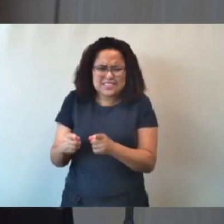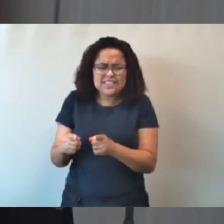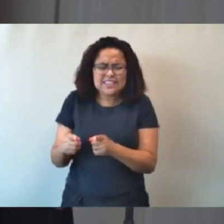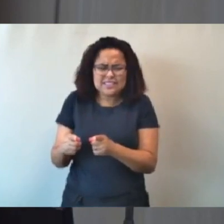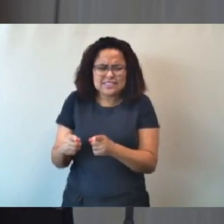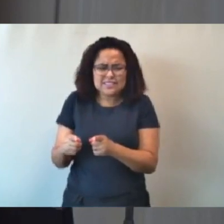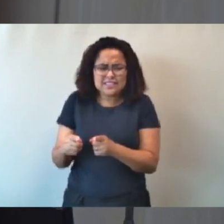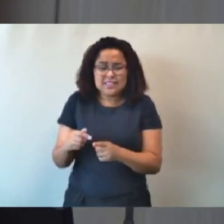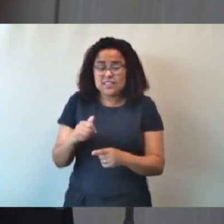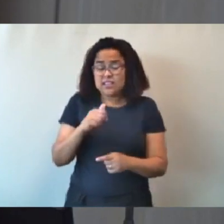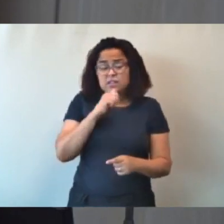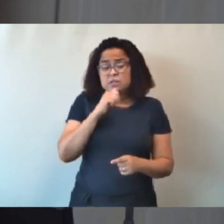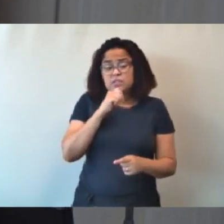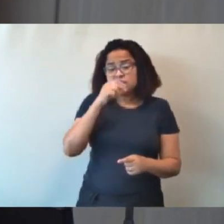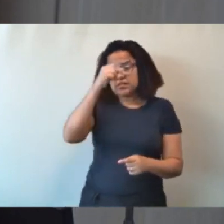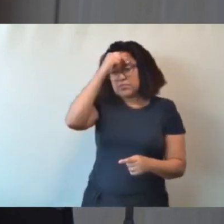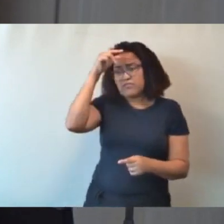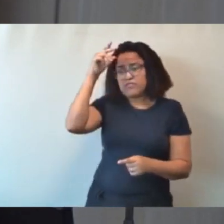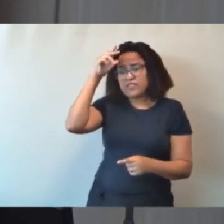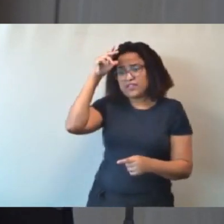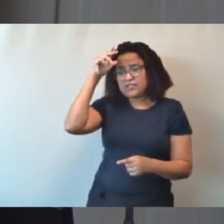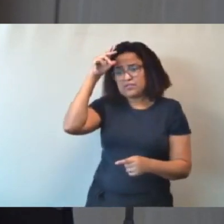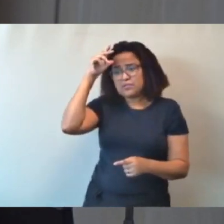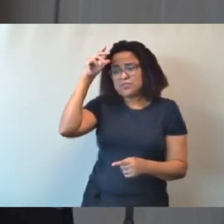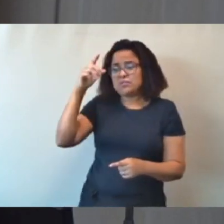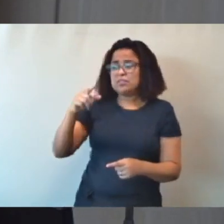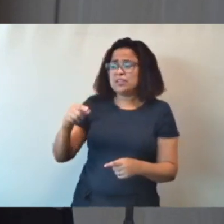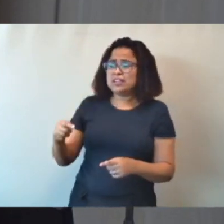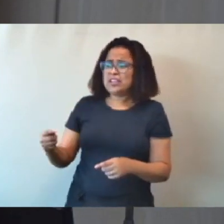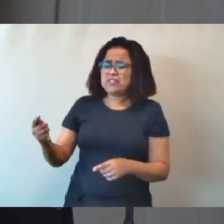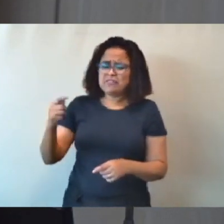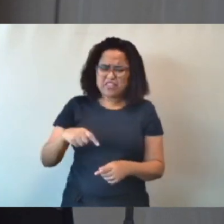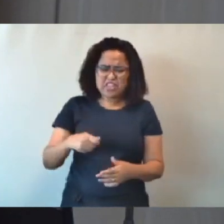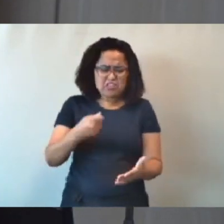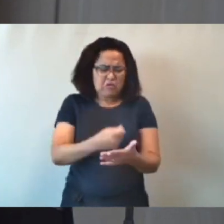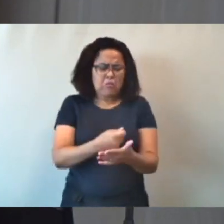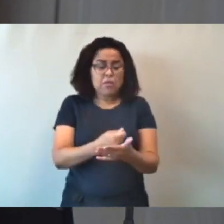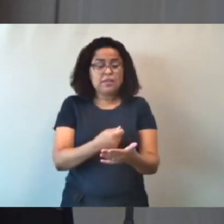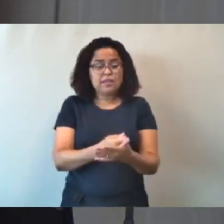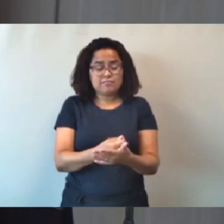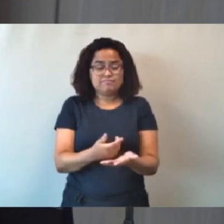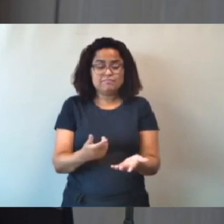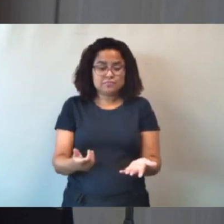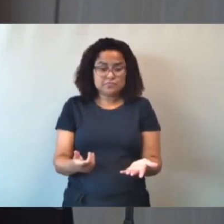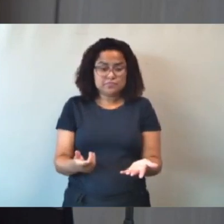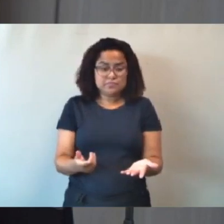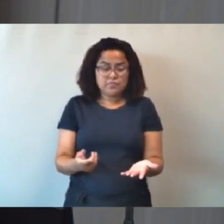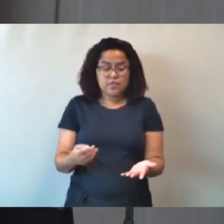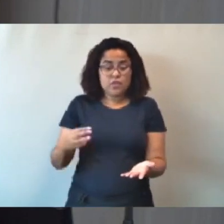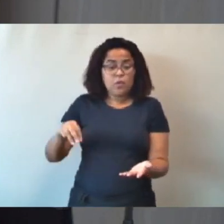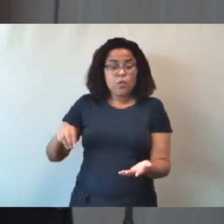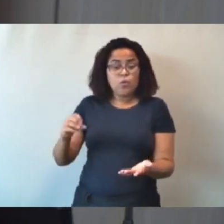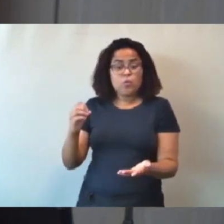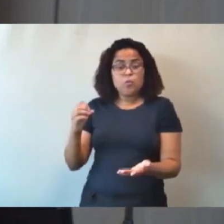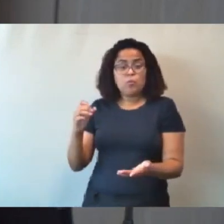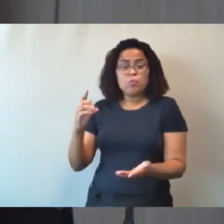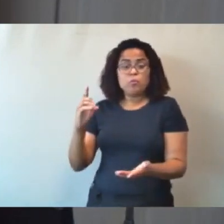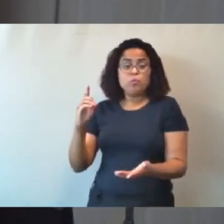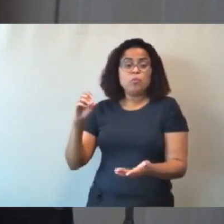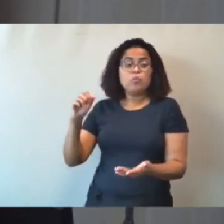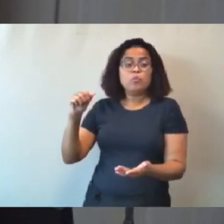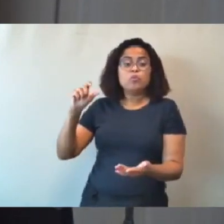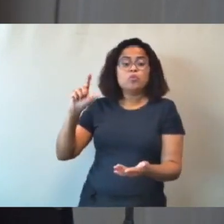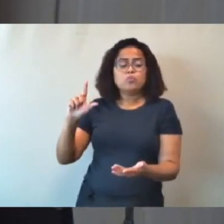goela abaixo. Tem que ter alternativa. Hoje, o modal de transporte por carro é o principal modal